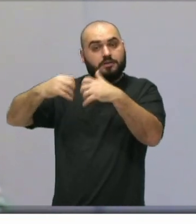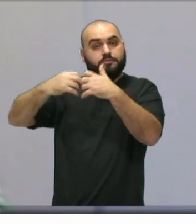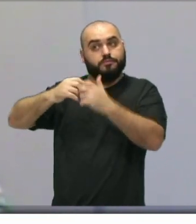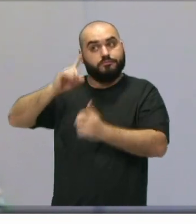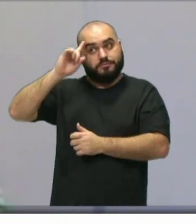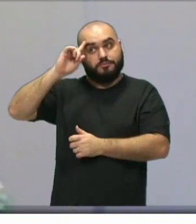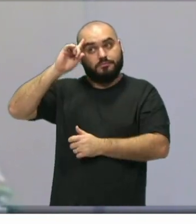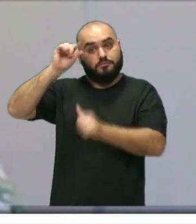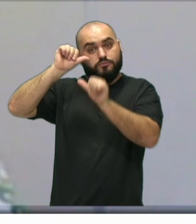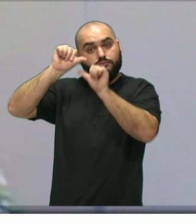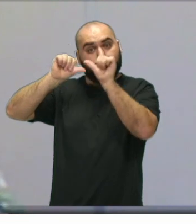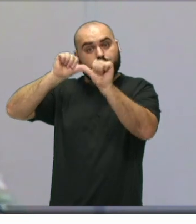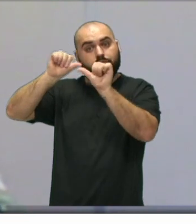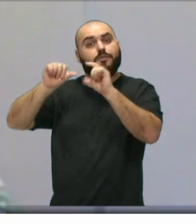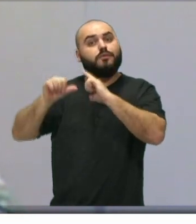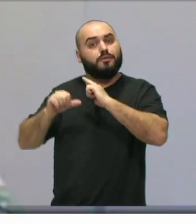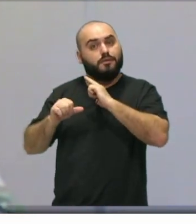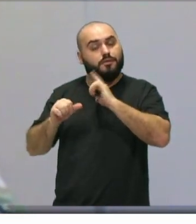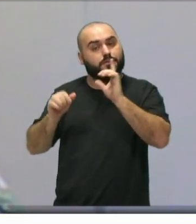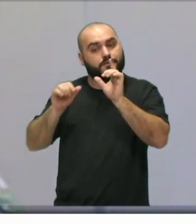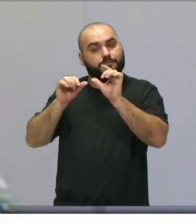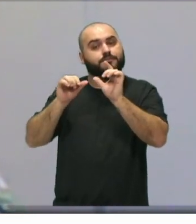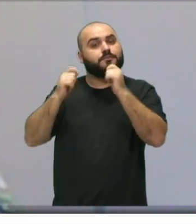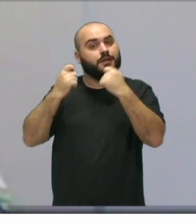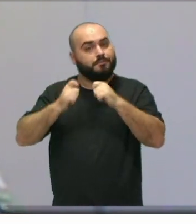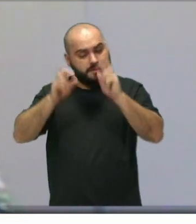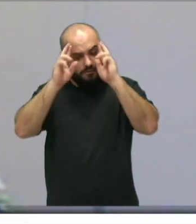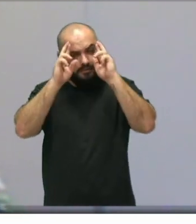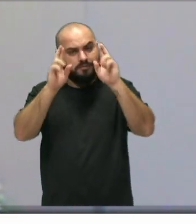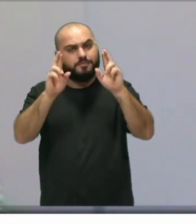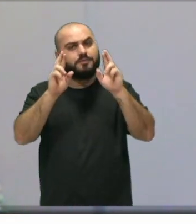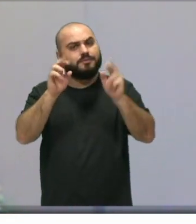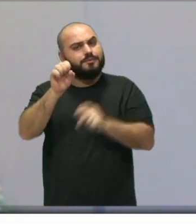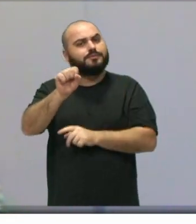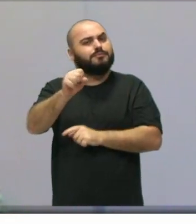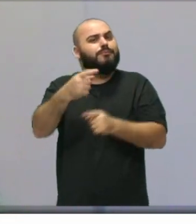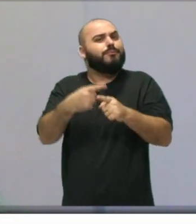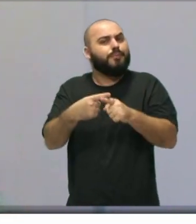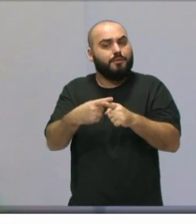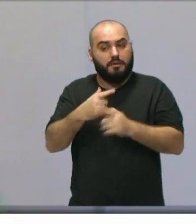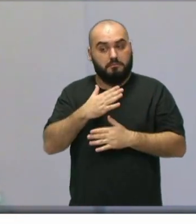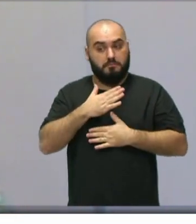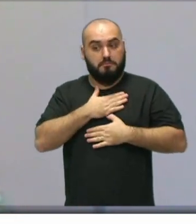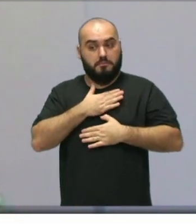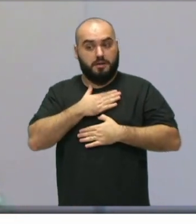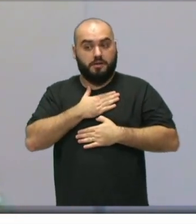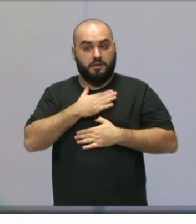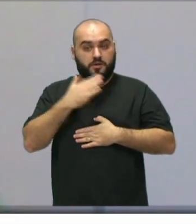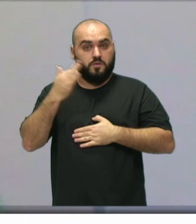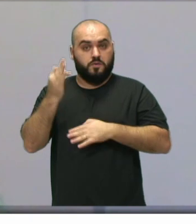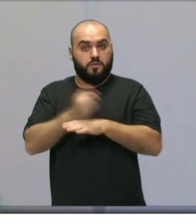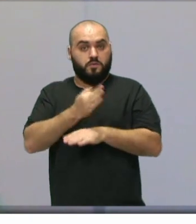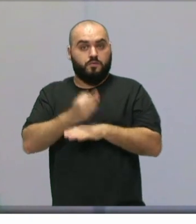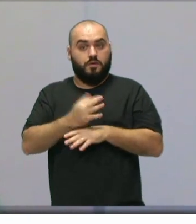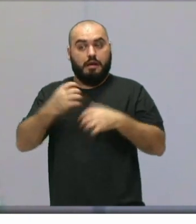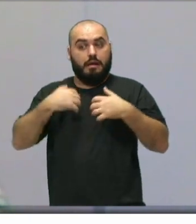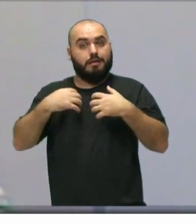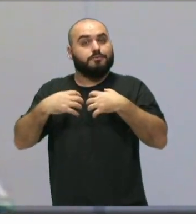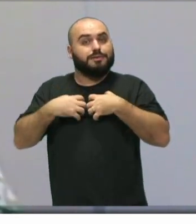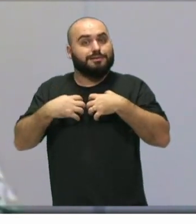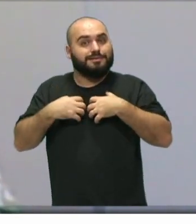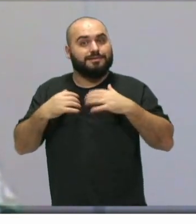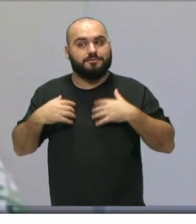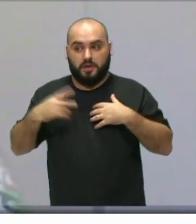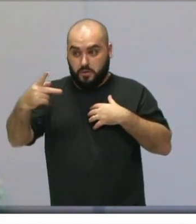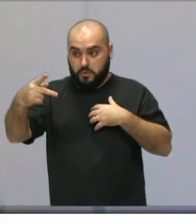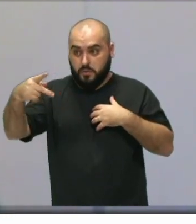uma alteração e que a gente precisa respeitar isso, porque a minha dor é a minha dor, quem sente ela sou eu, a